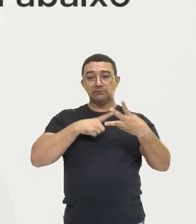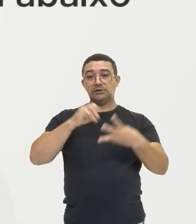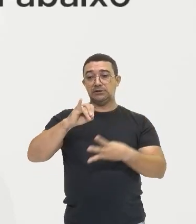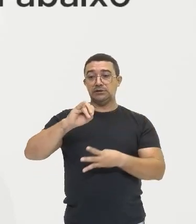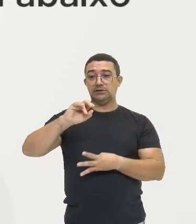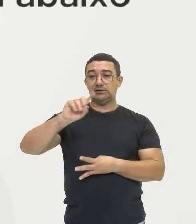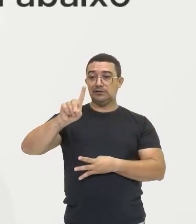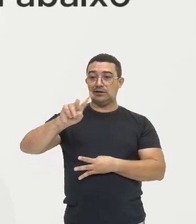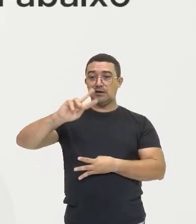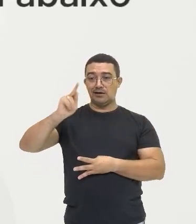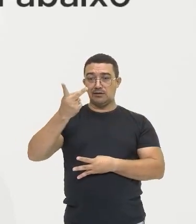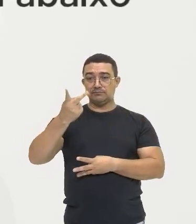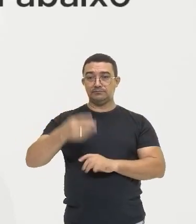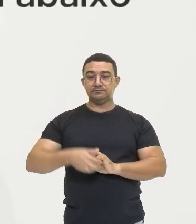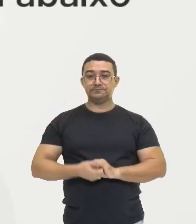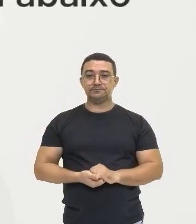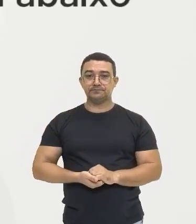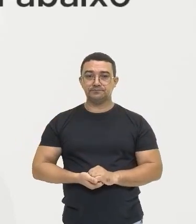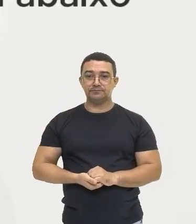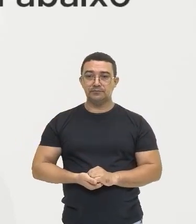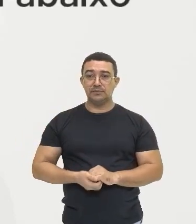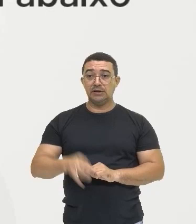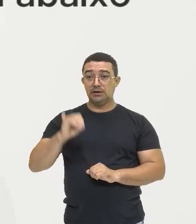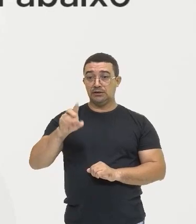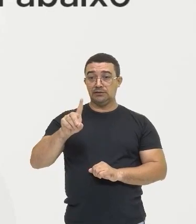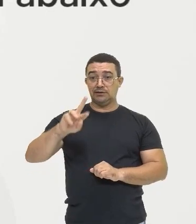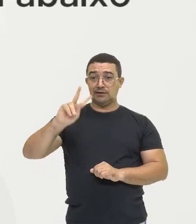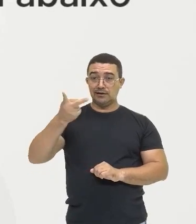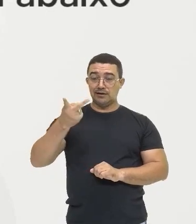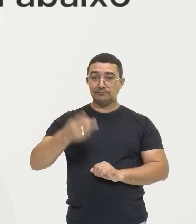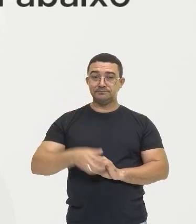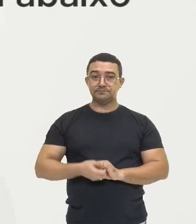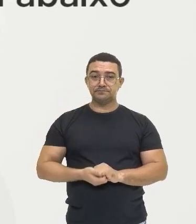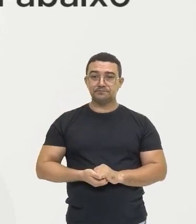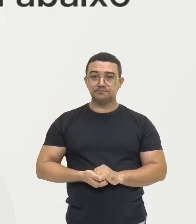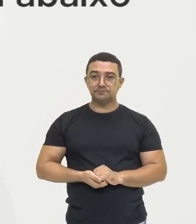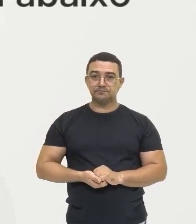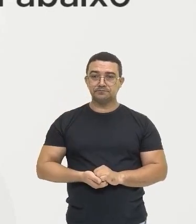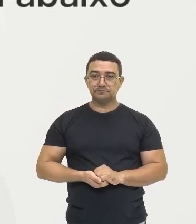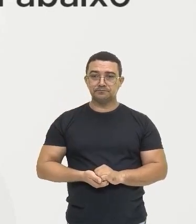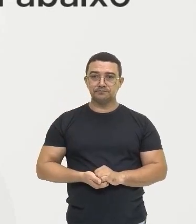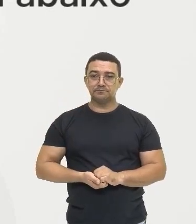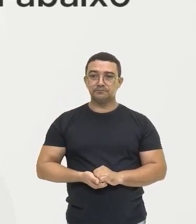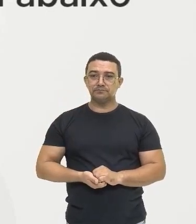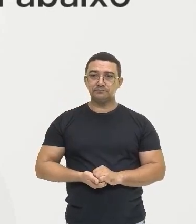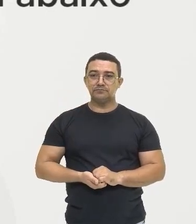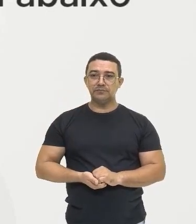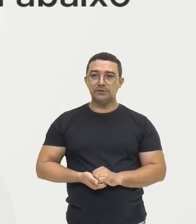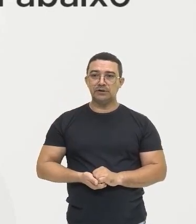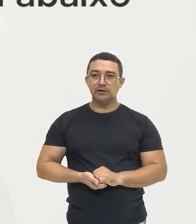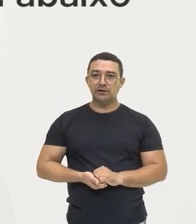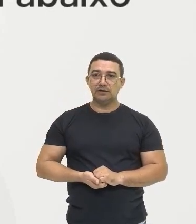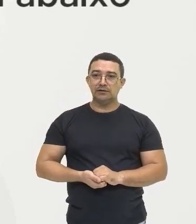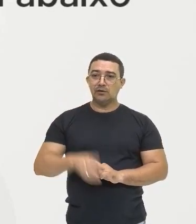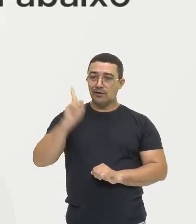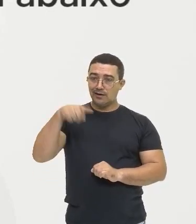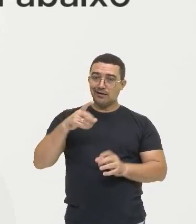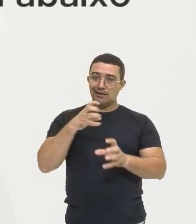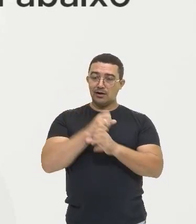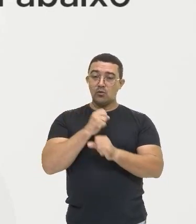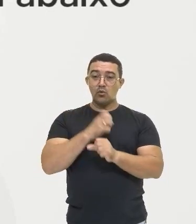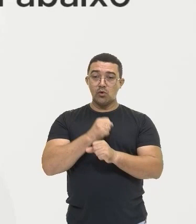IDH. Olha só. O IDH usa esses 3 índices, tá? Esses 3 fatores, e ele é